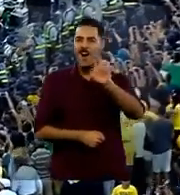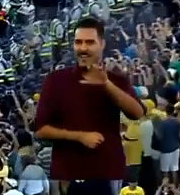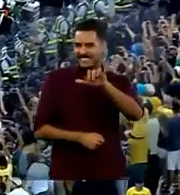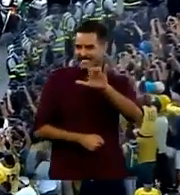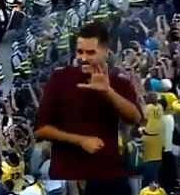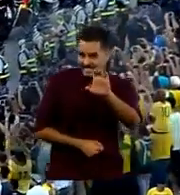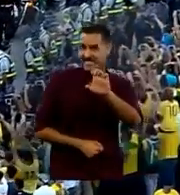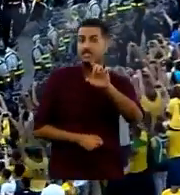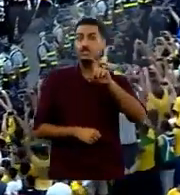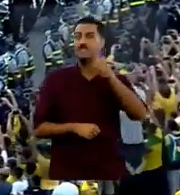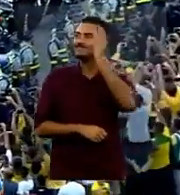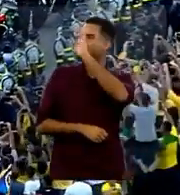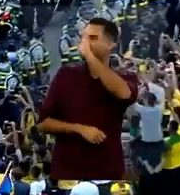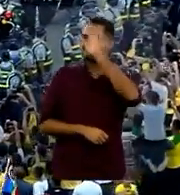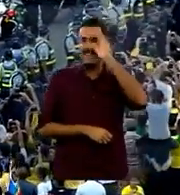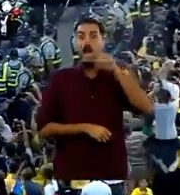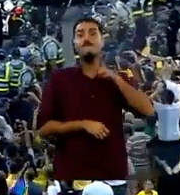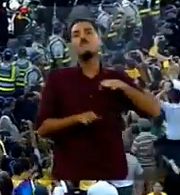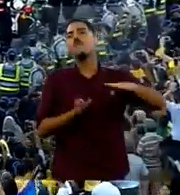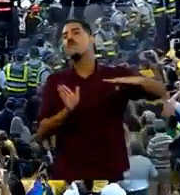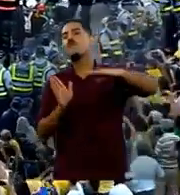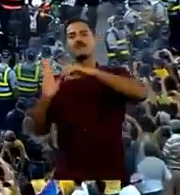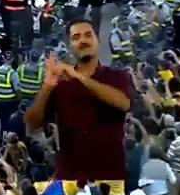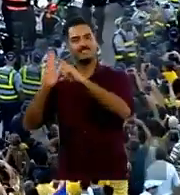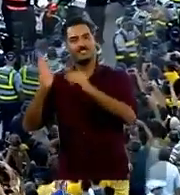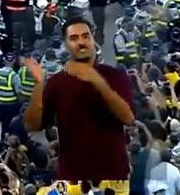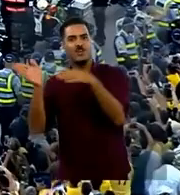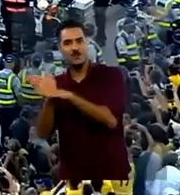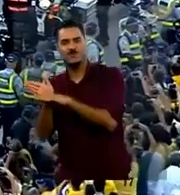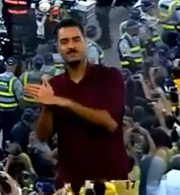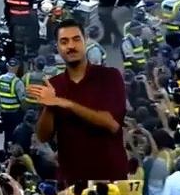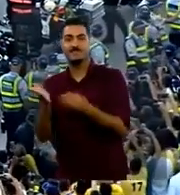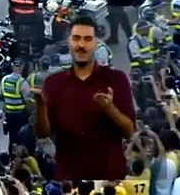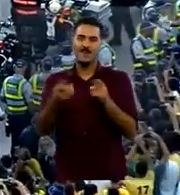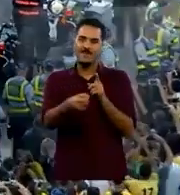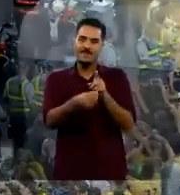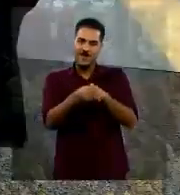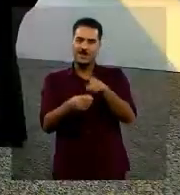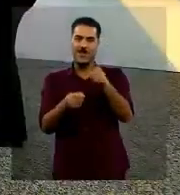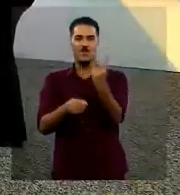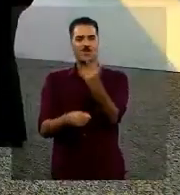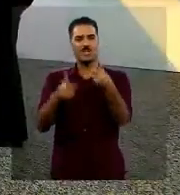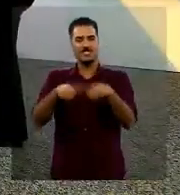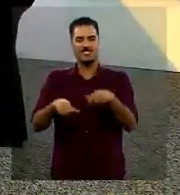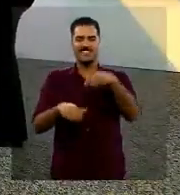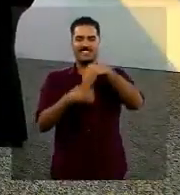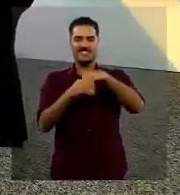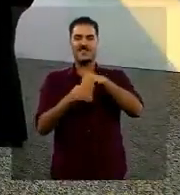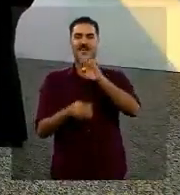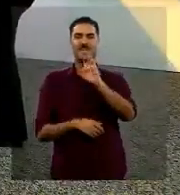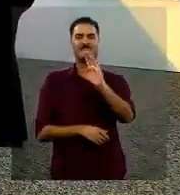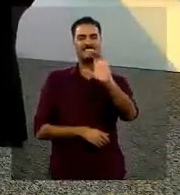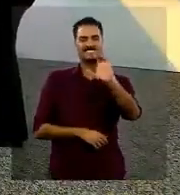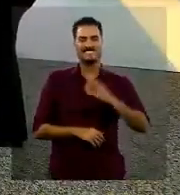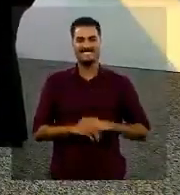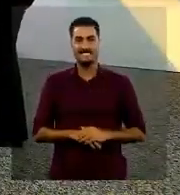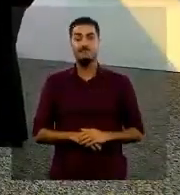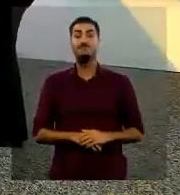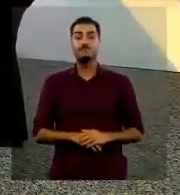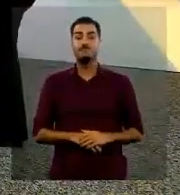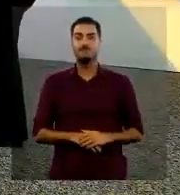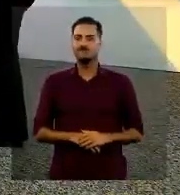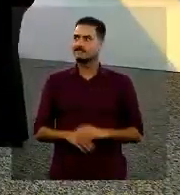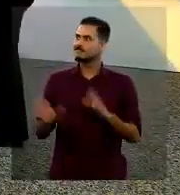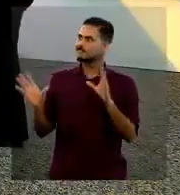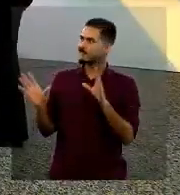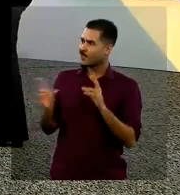Planalto. Bom, a gente volta agora então ao estúdio com vocês, Daniele e Paulo. Luana, obrigada. Luana já fez aí um